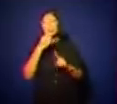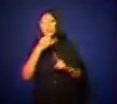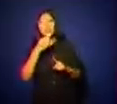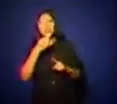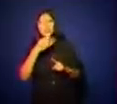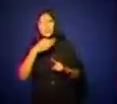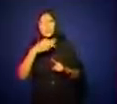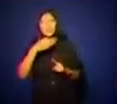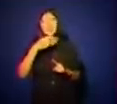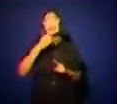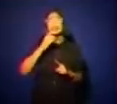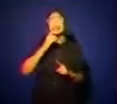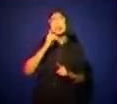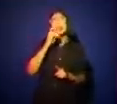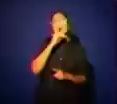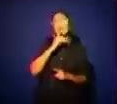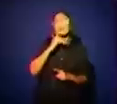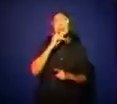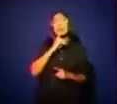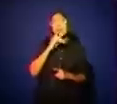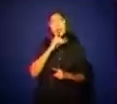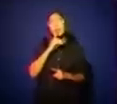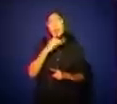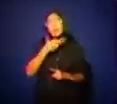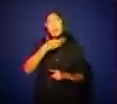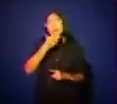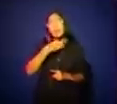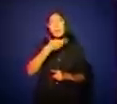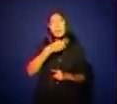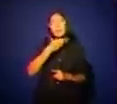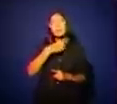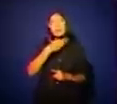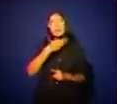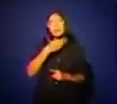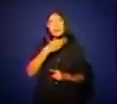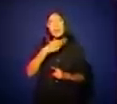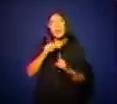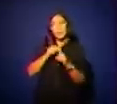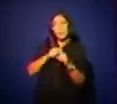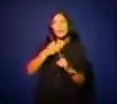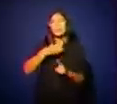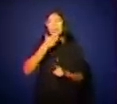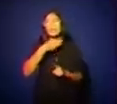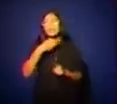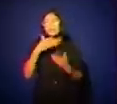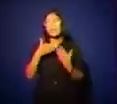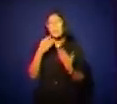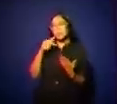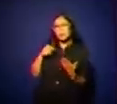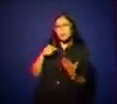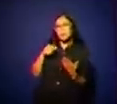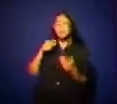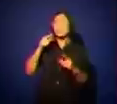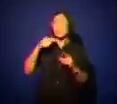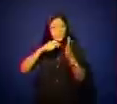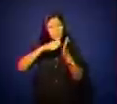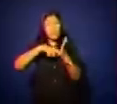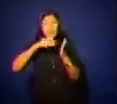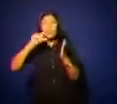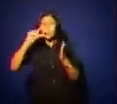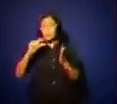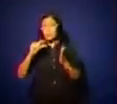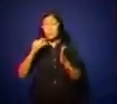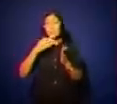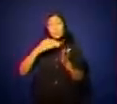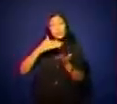antecipada o início do ciclo de corte Mas vamos olhar de exemplo dezembro você tinha inflação na meta no nosso cenário básico e tinha